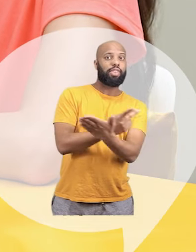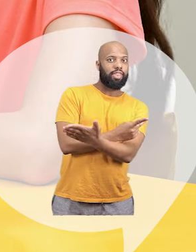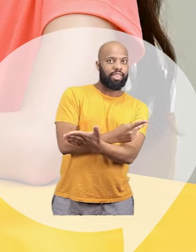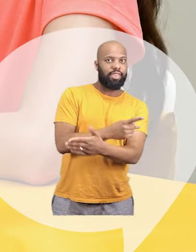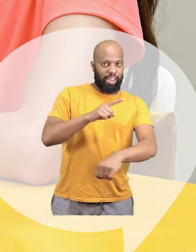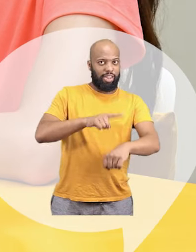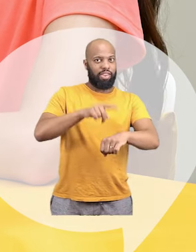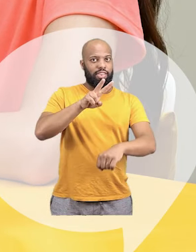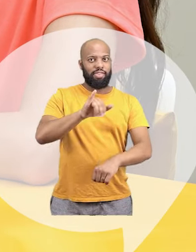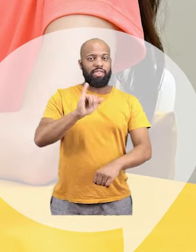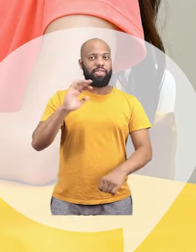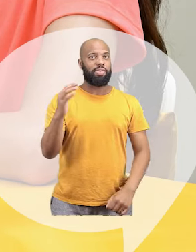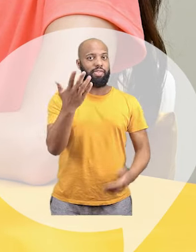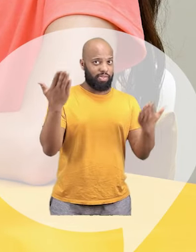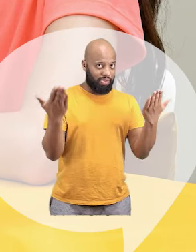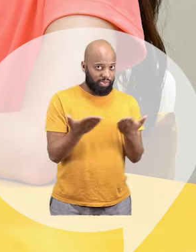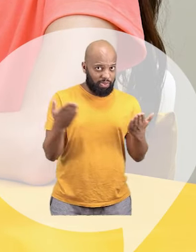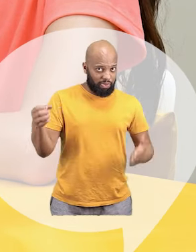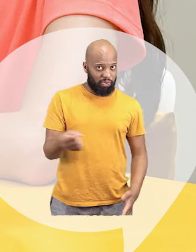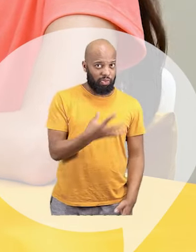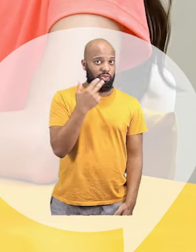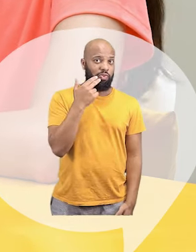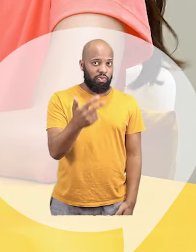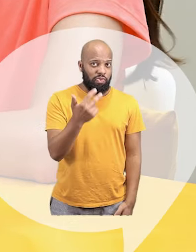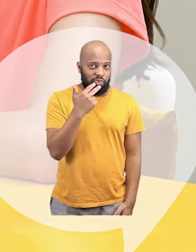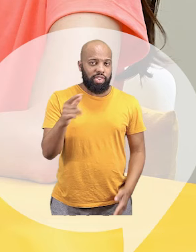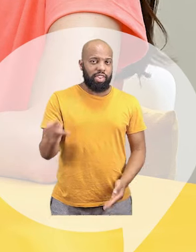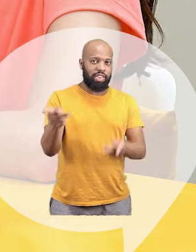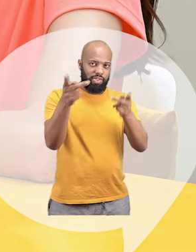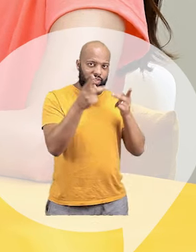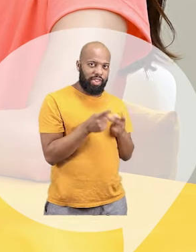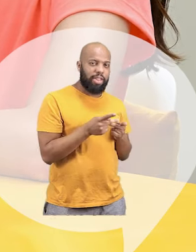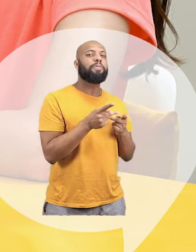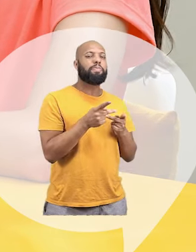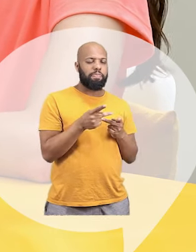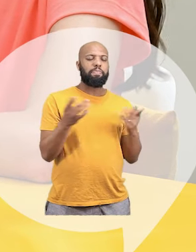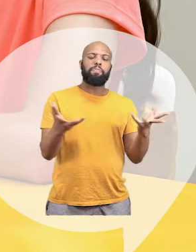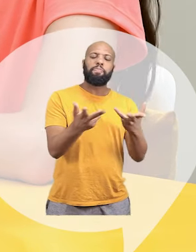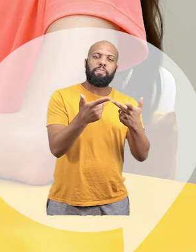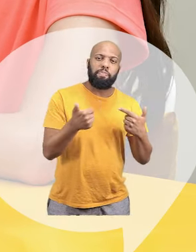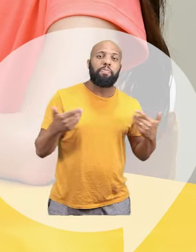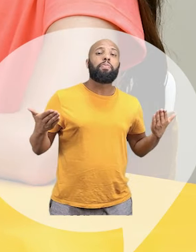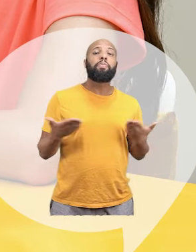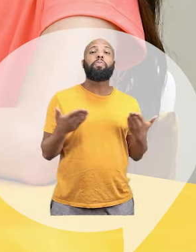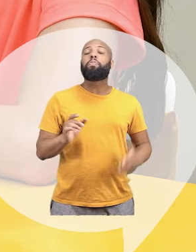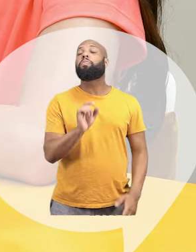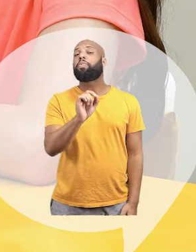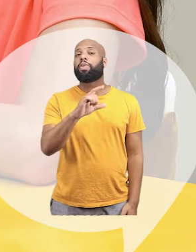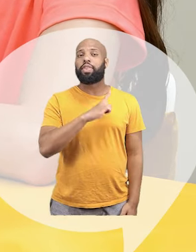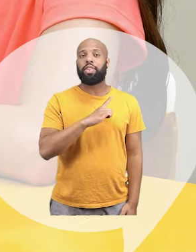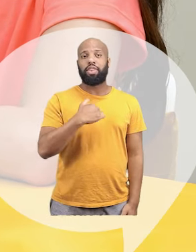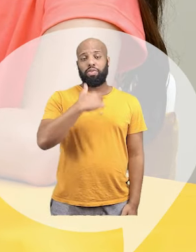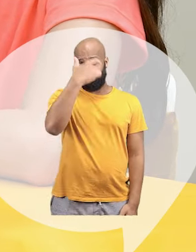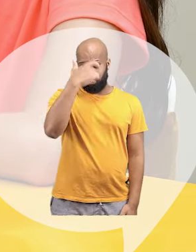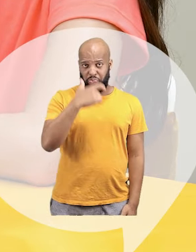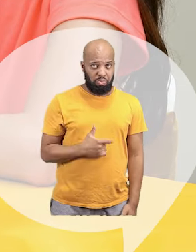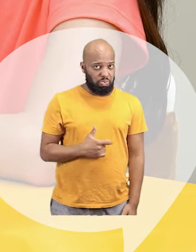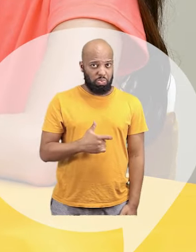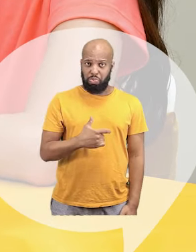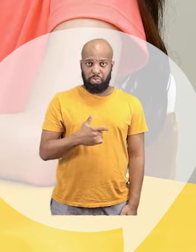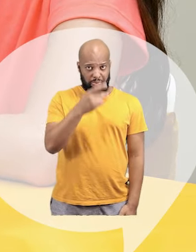ainda fatos inéditos acontecendo nessa mesa hoje né convidados ilustres então no episódio de hoje